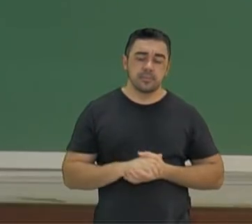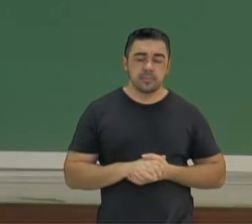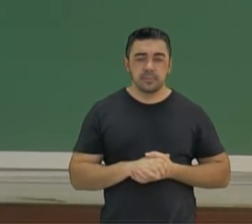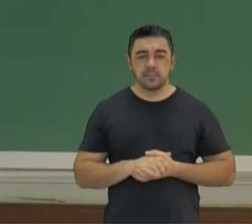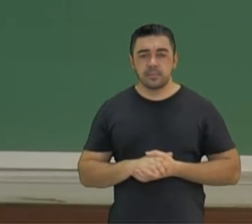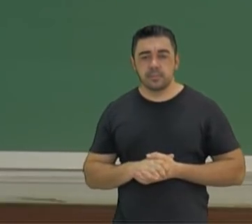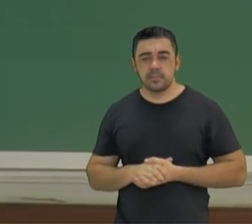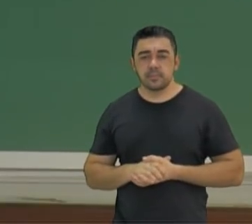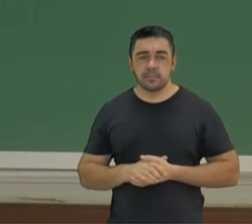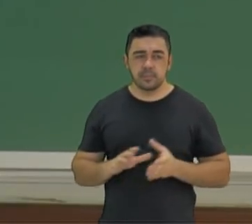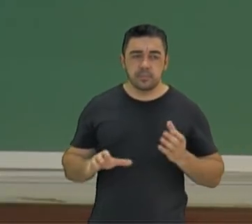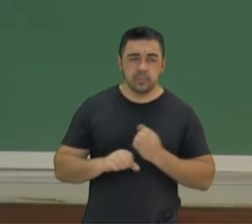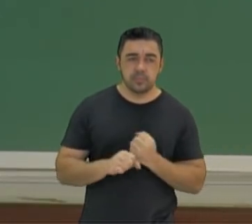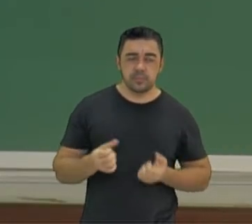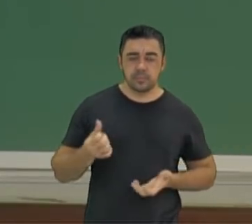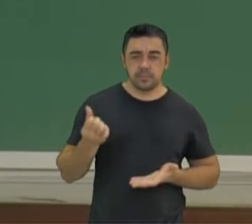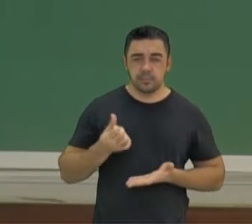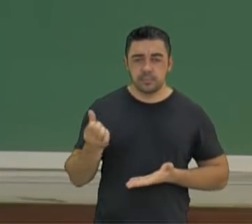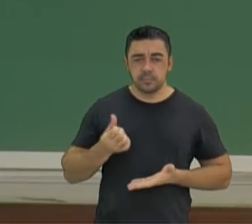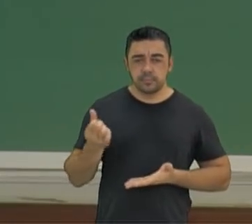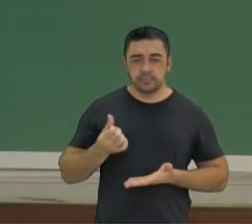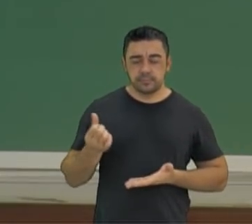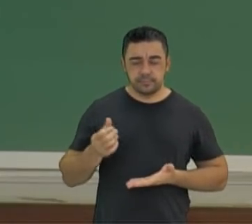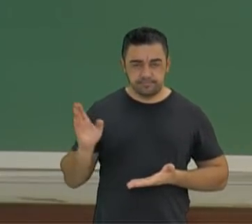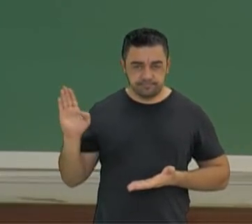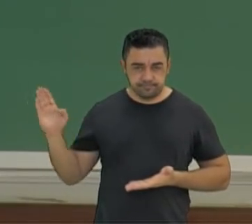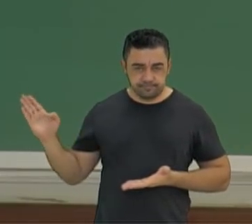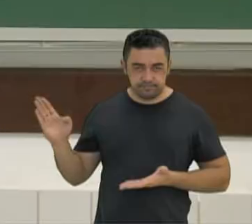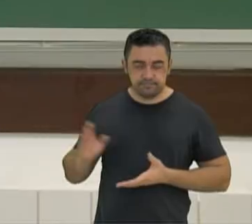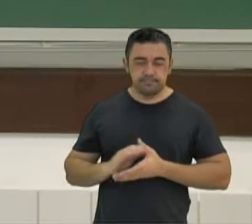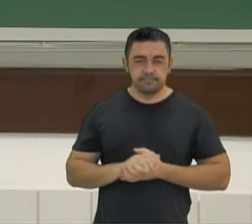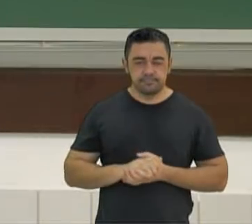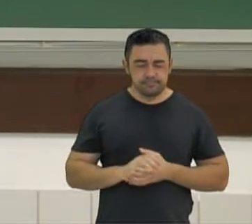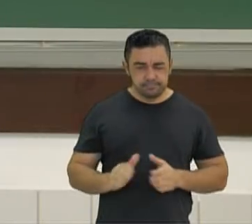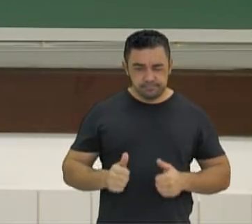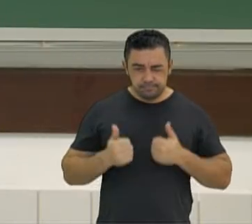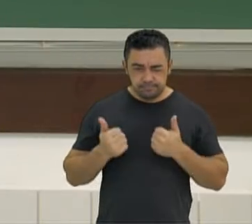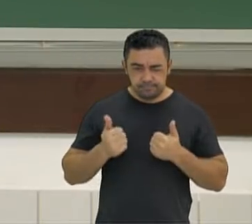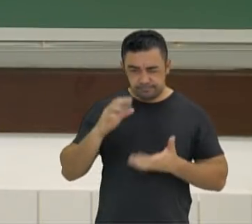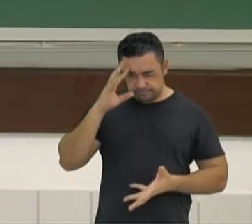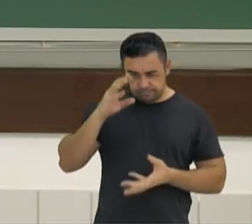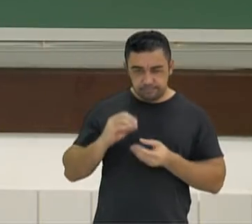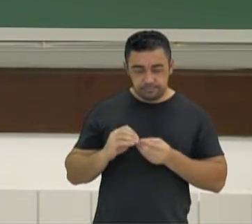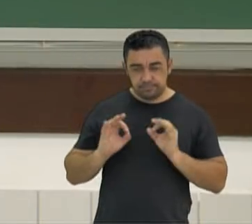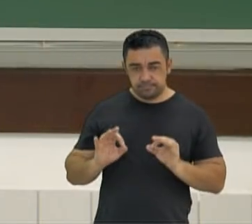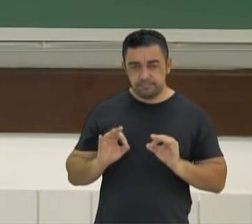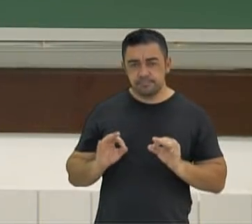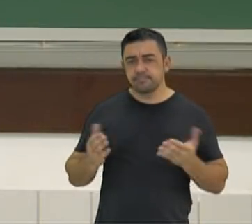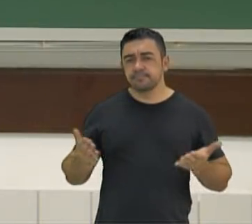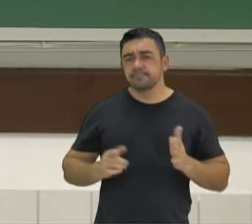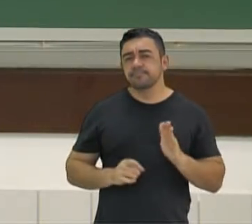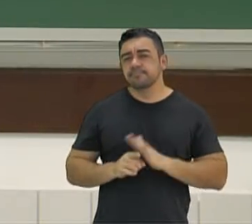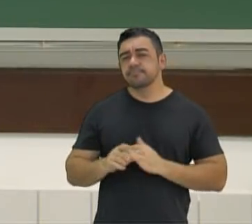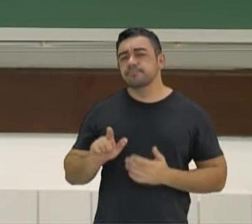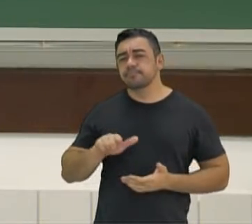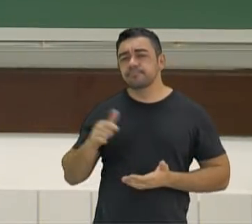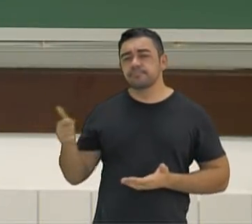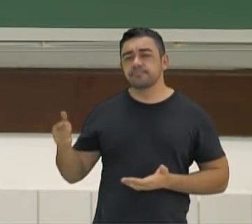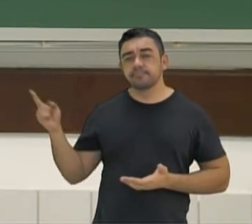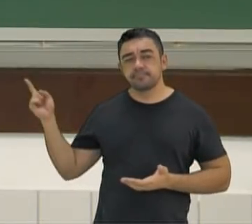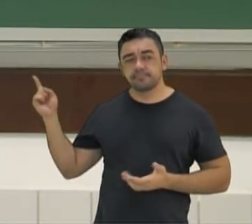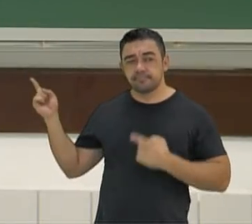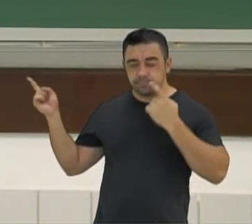arestas laterais. Então, eu vou ter 6 arestas. Tudo bem? E quem será que é a próxima pirâmide que